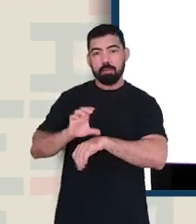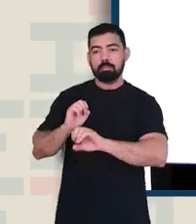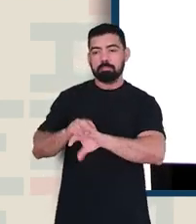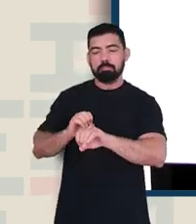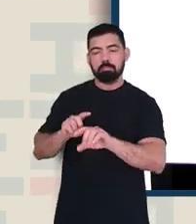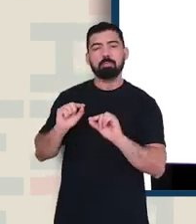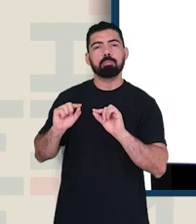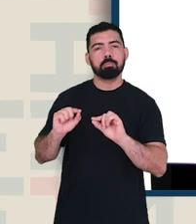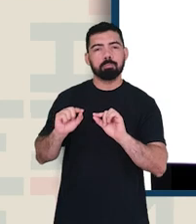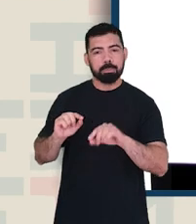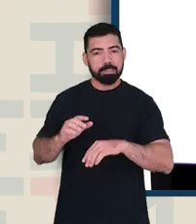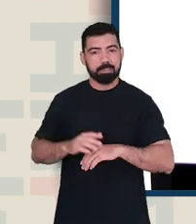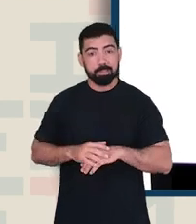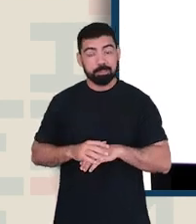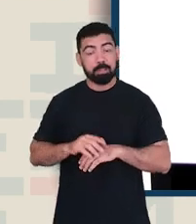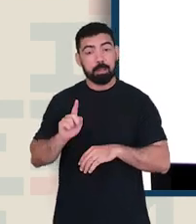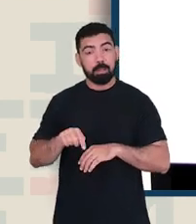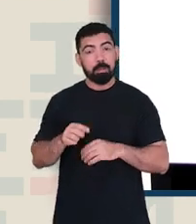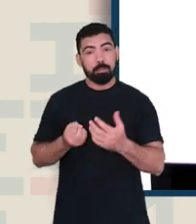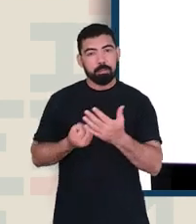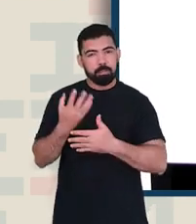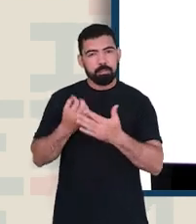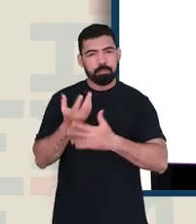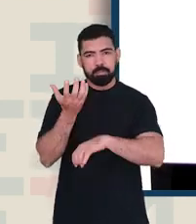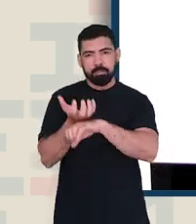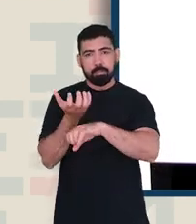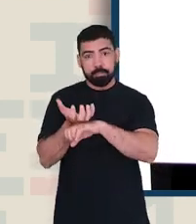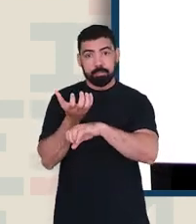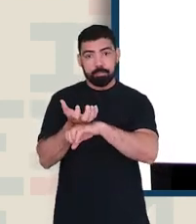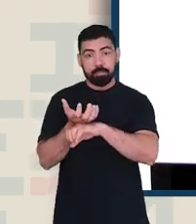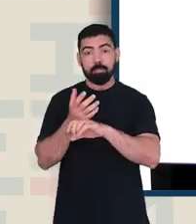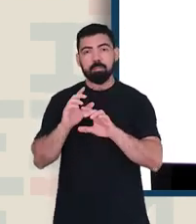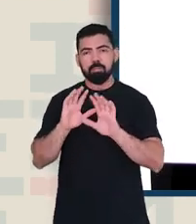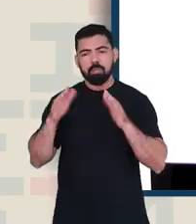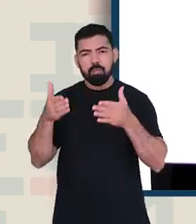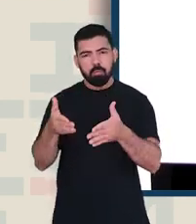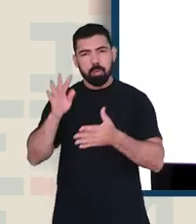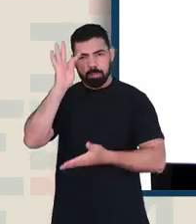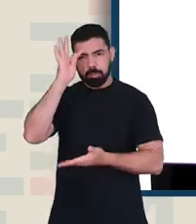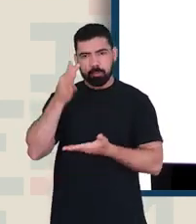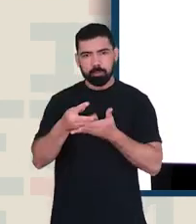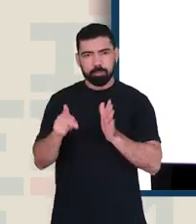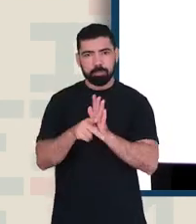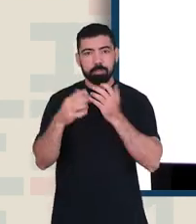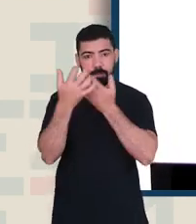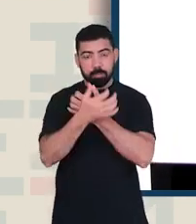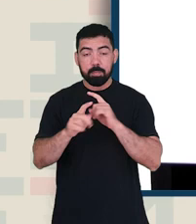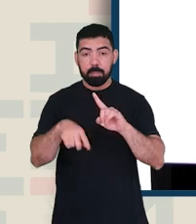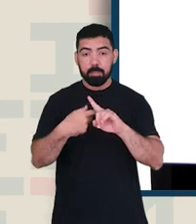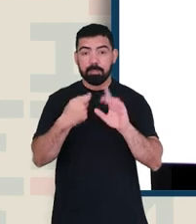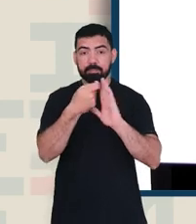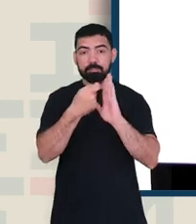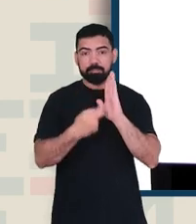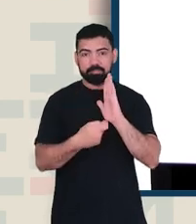aula de disciplinas relacionadas com a teoria da música e da composição.